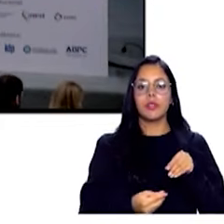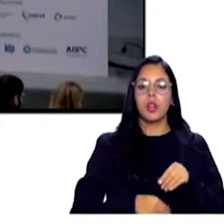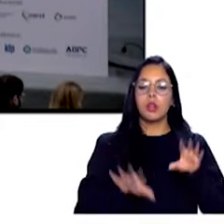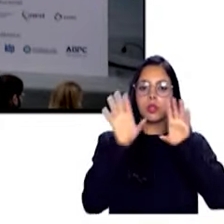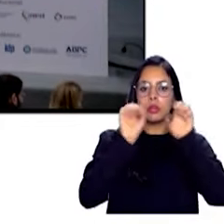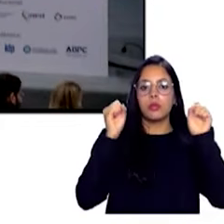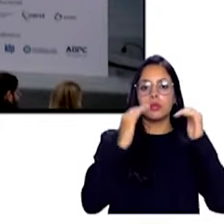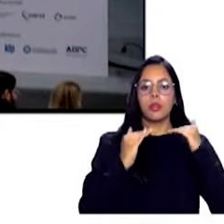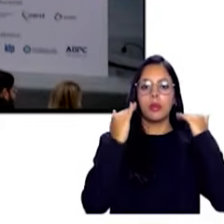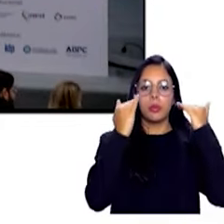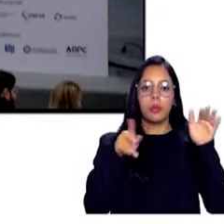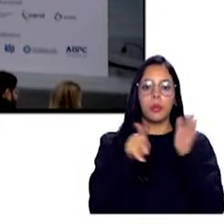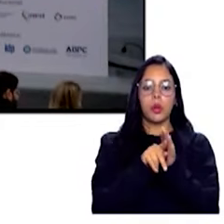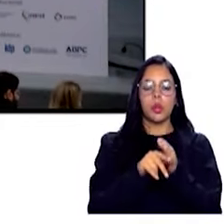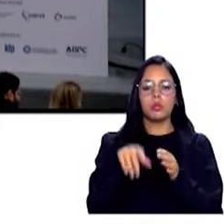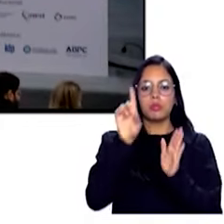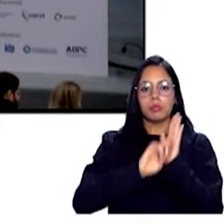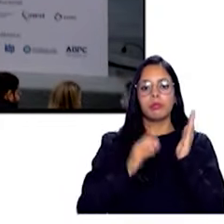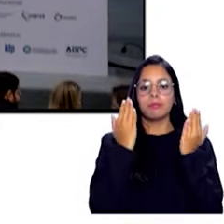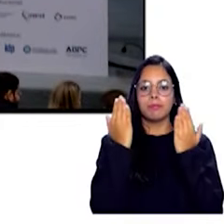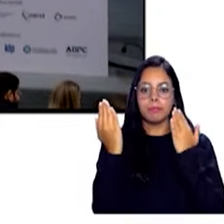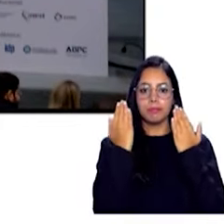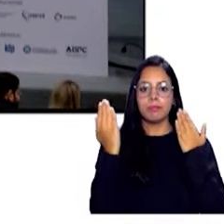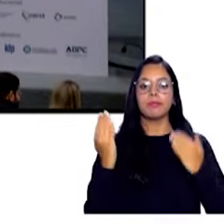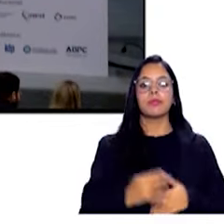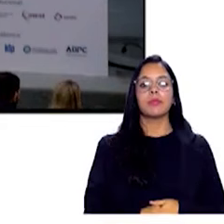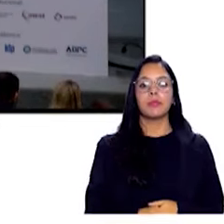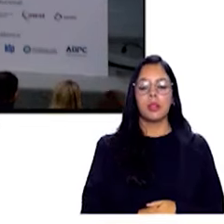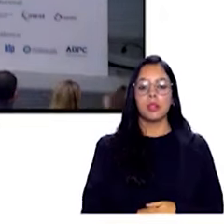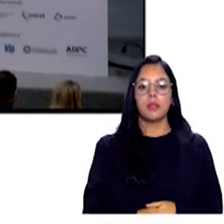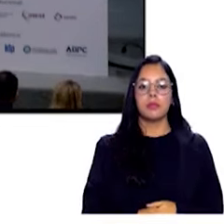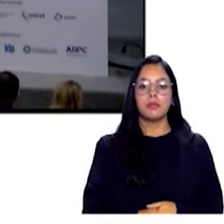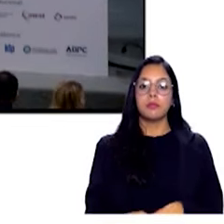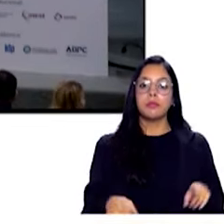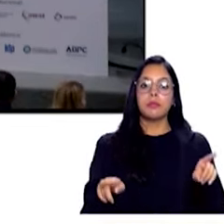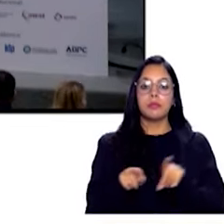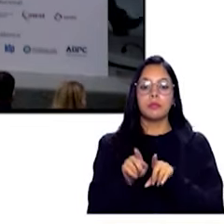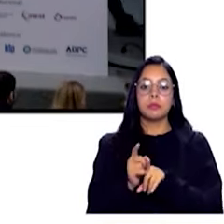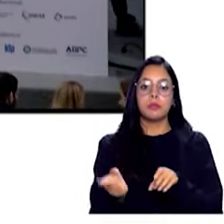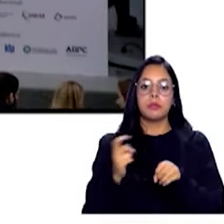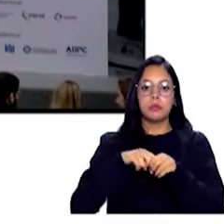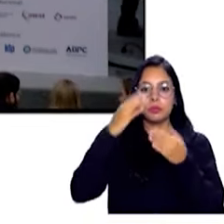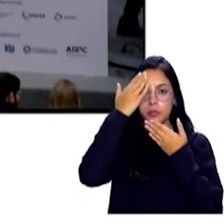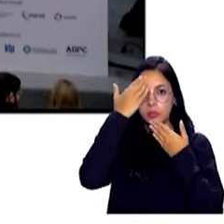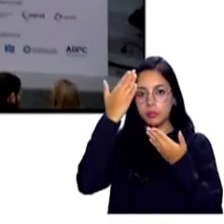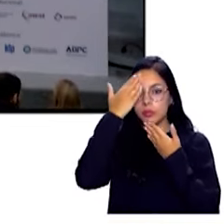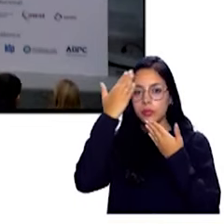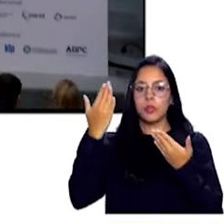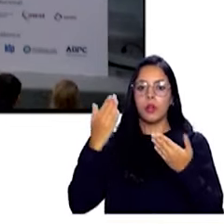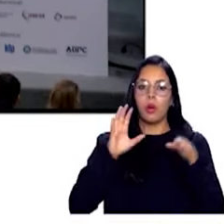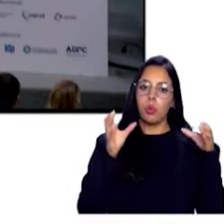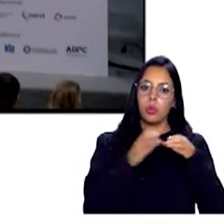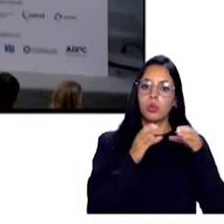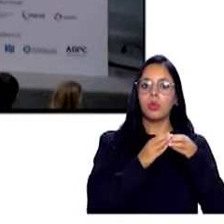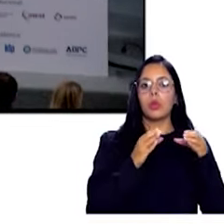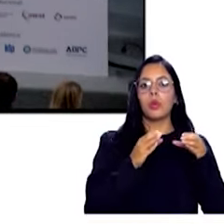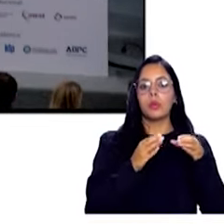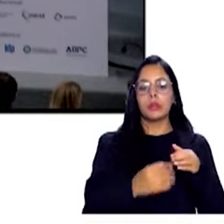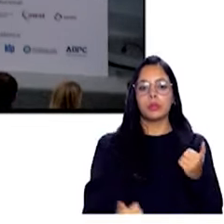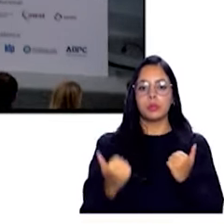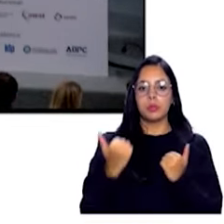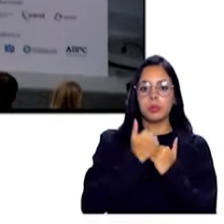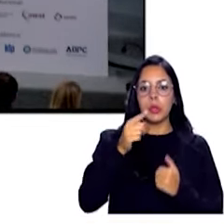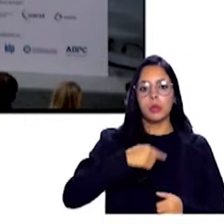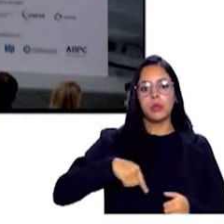do direito comparado reitero os agradecimentos às equipes que nos apoiam